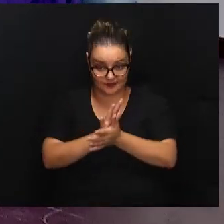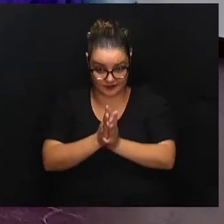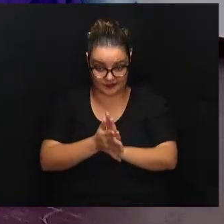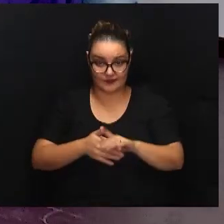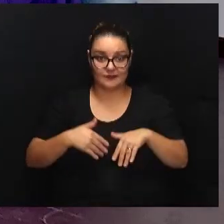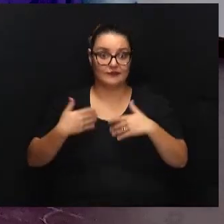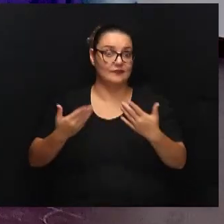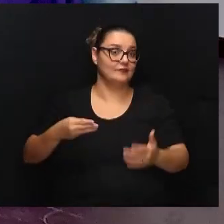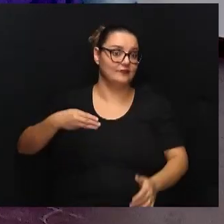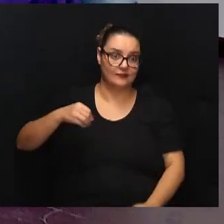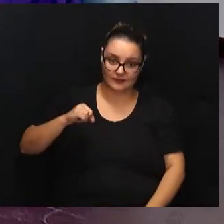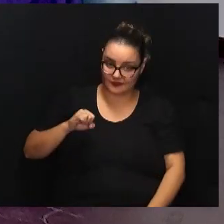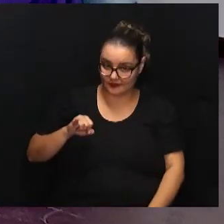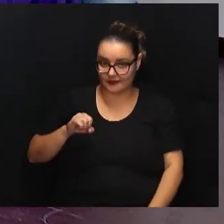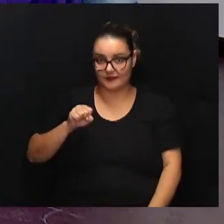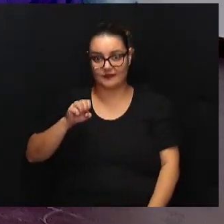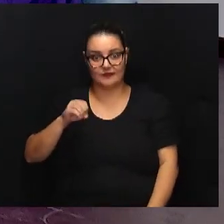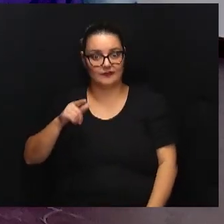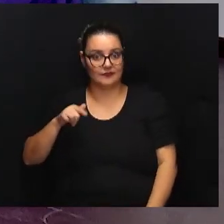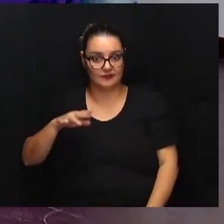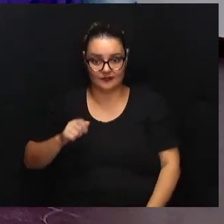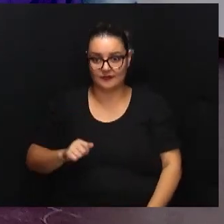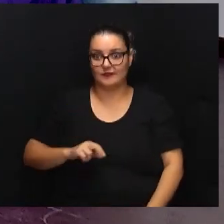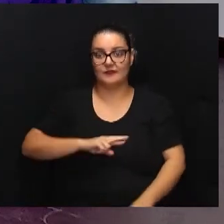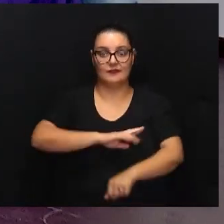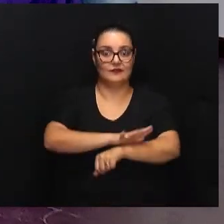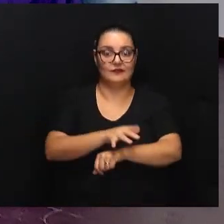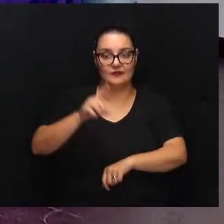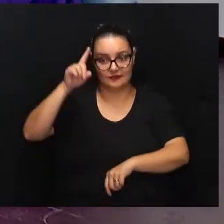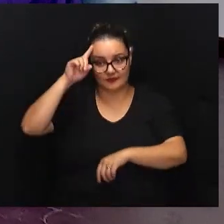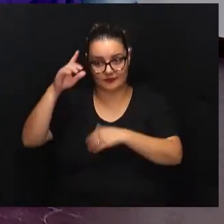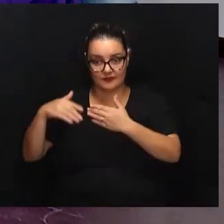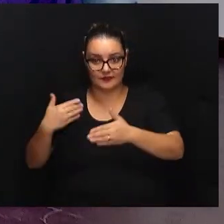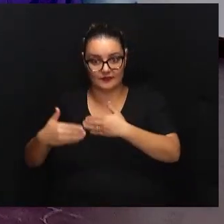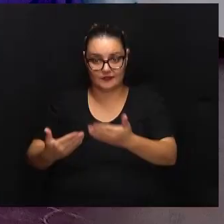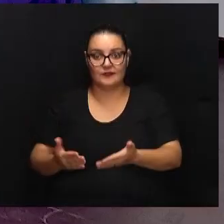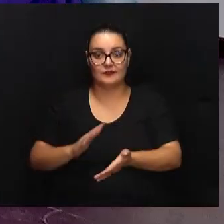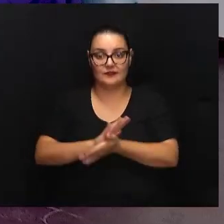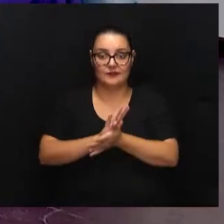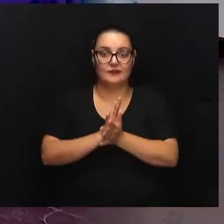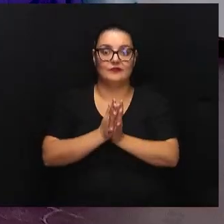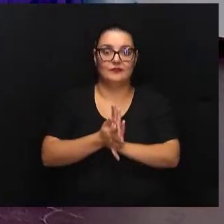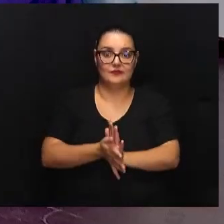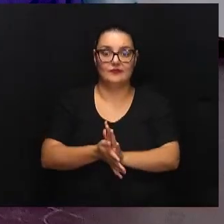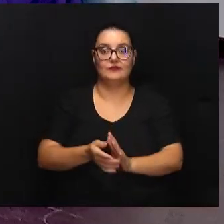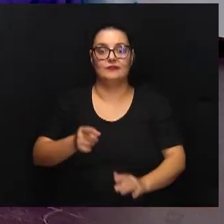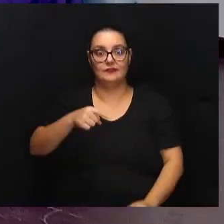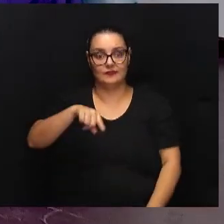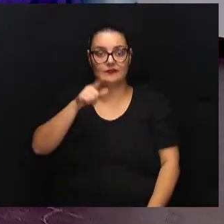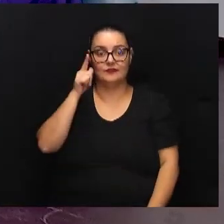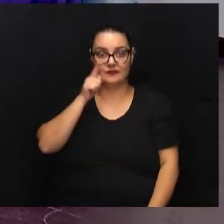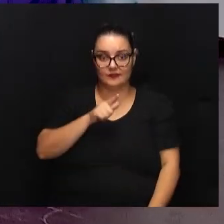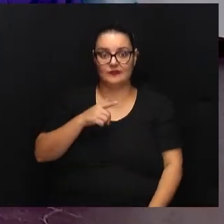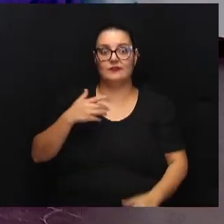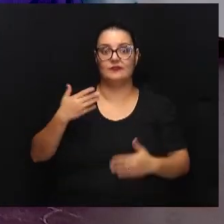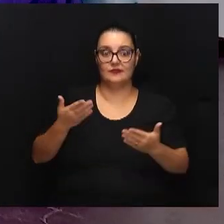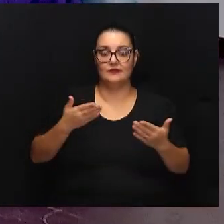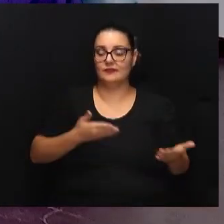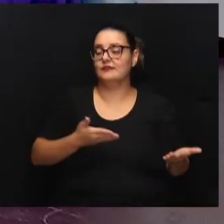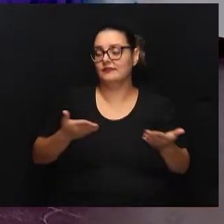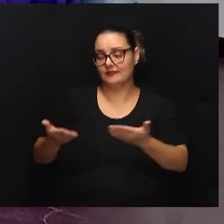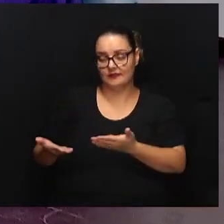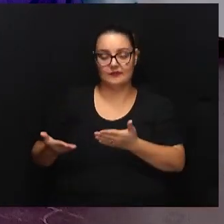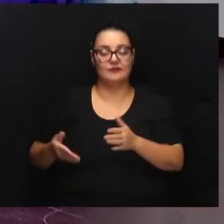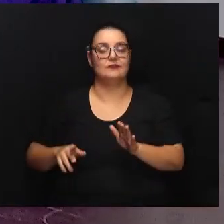é LGBTfóbica, misógina, racista, né, e o dia a dia ali, maçante,